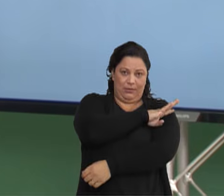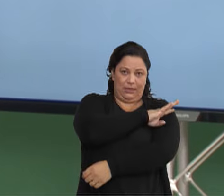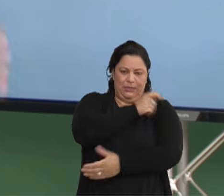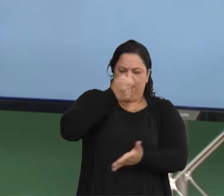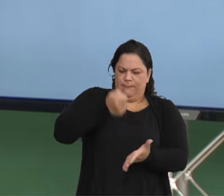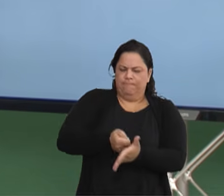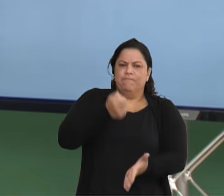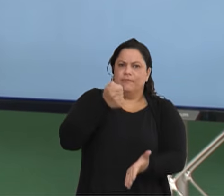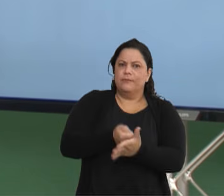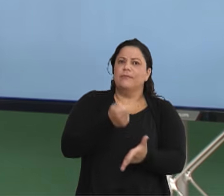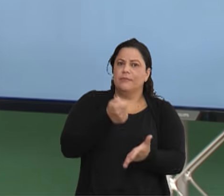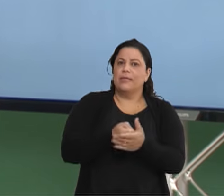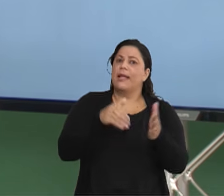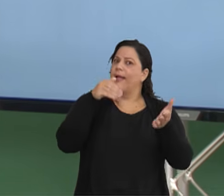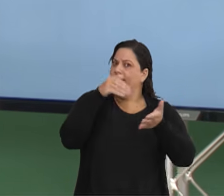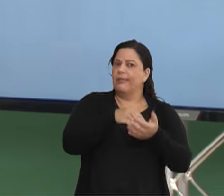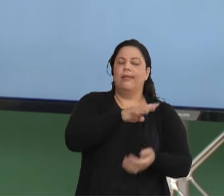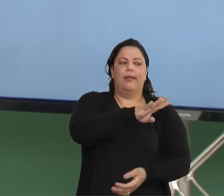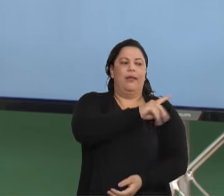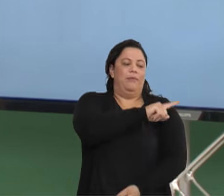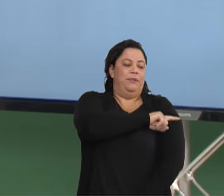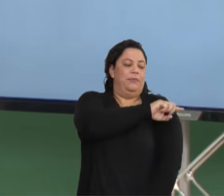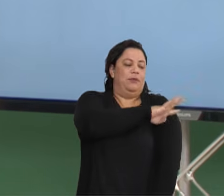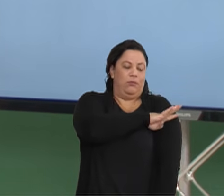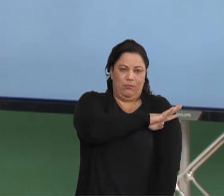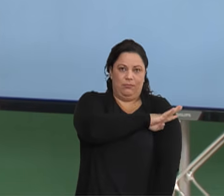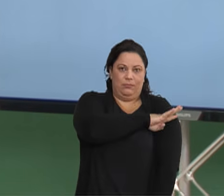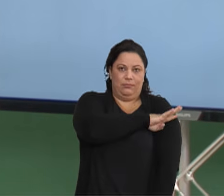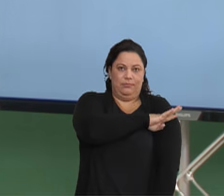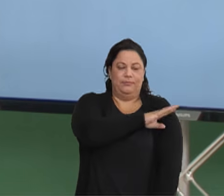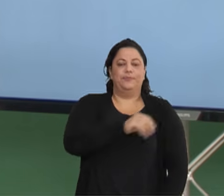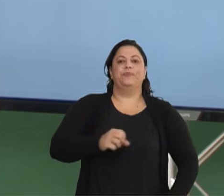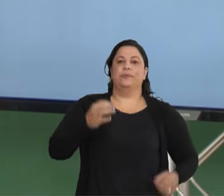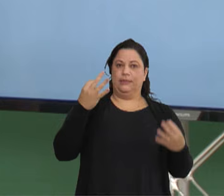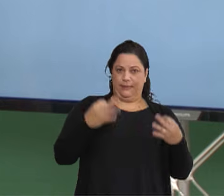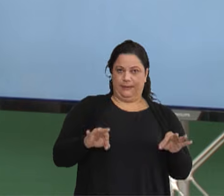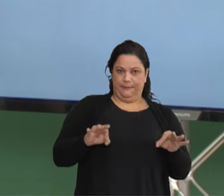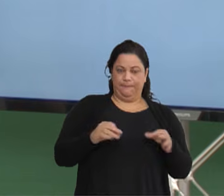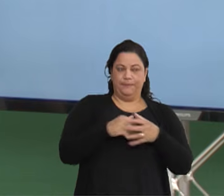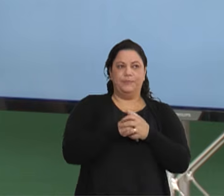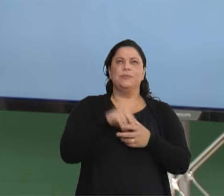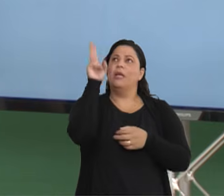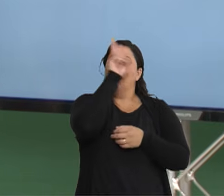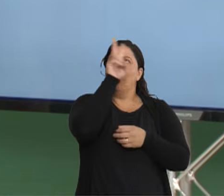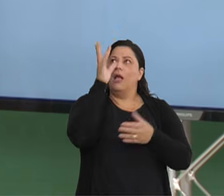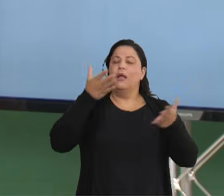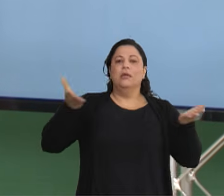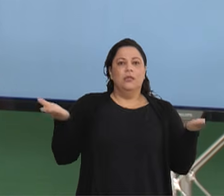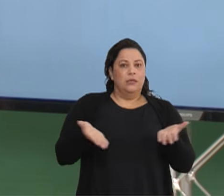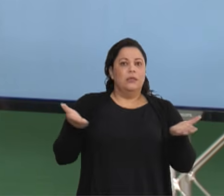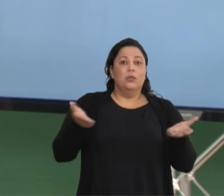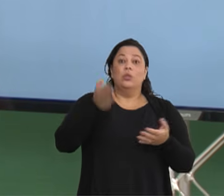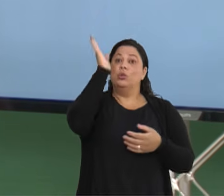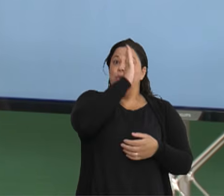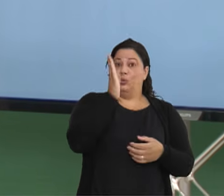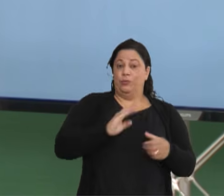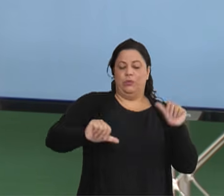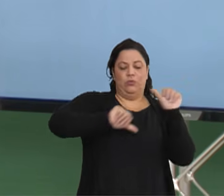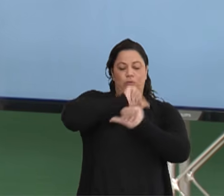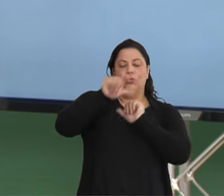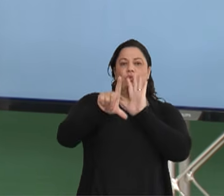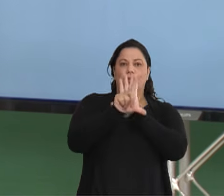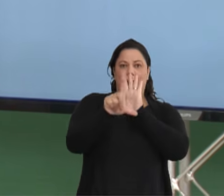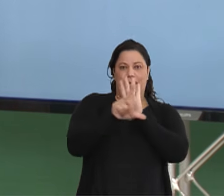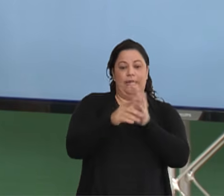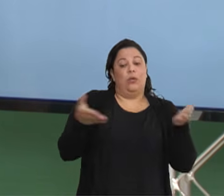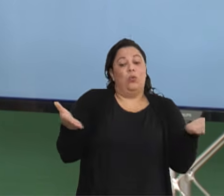escola, pelo menos até a 4ª série, era obrigatório. Certo? Você vai lembrar que hoje no Brasil mudou as leis e hoje é